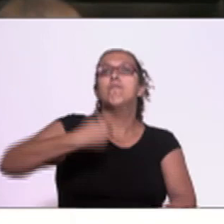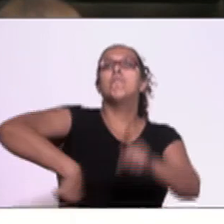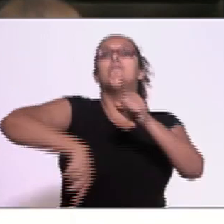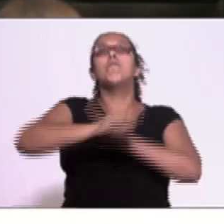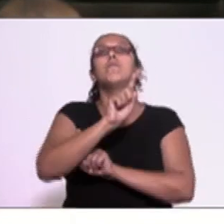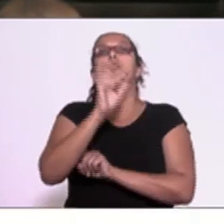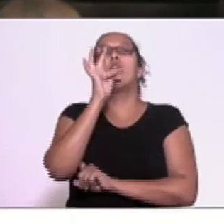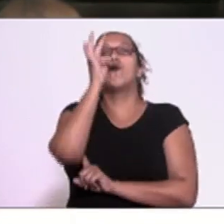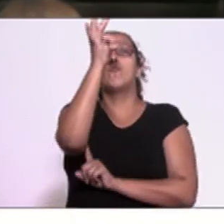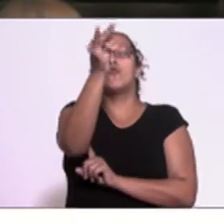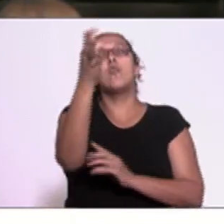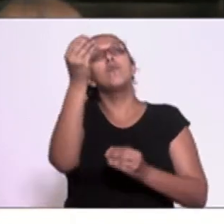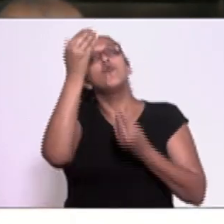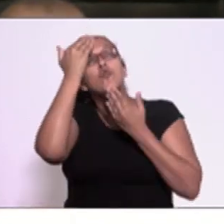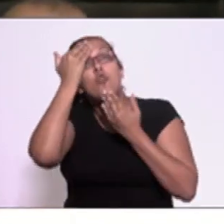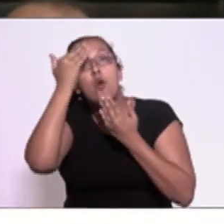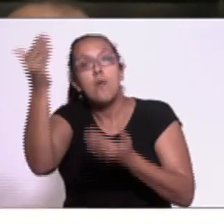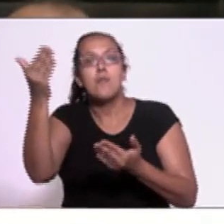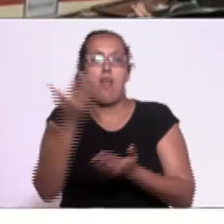A todos, o meu muito obrigado.